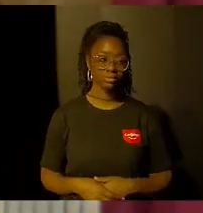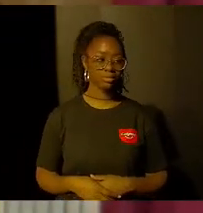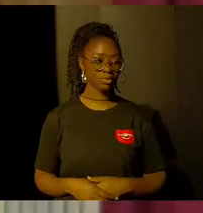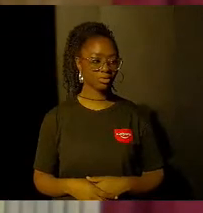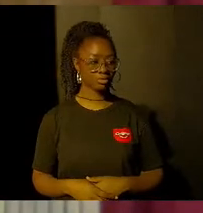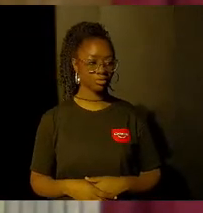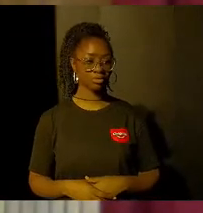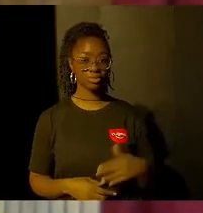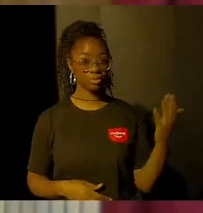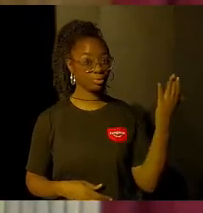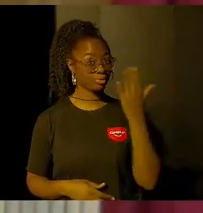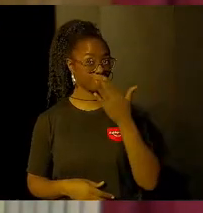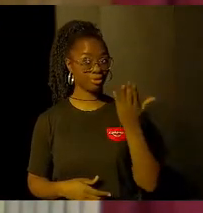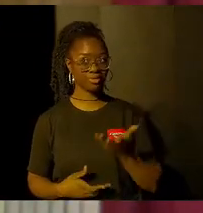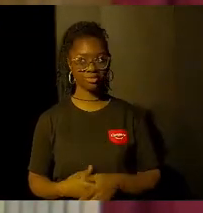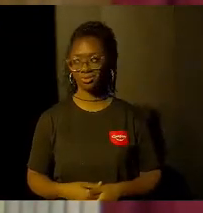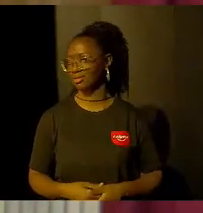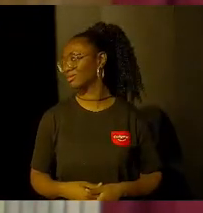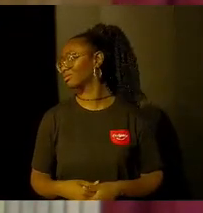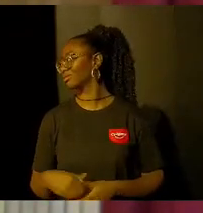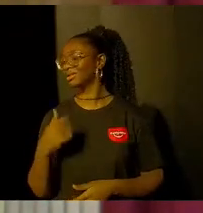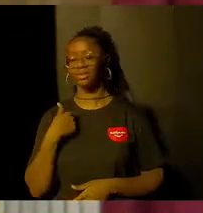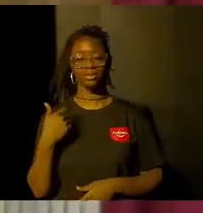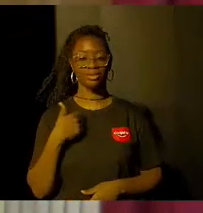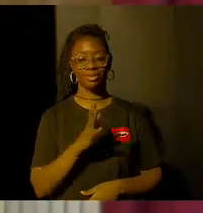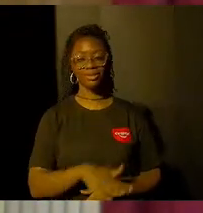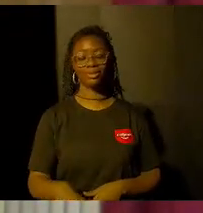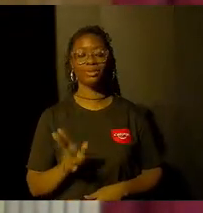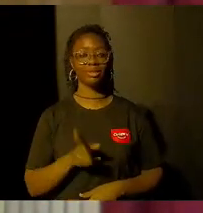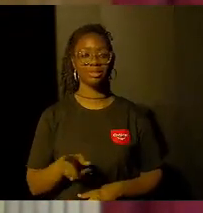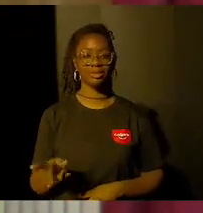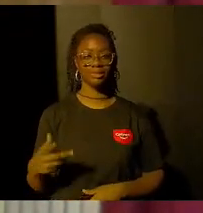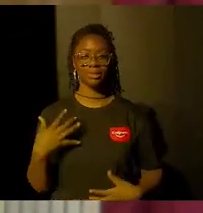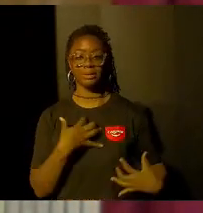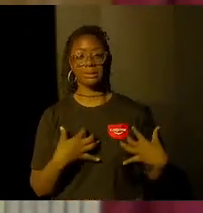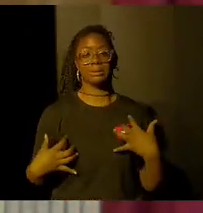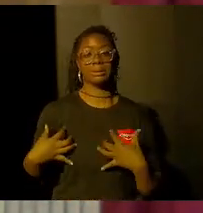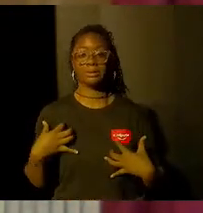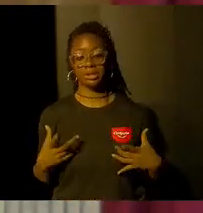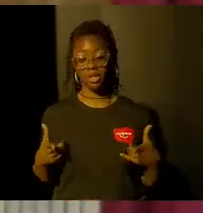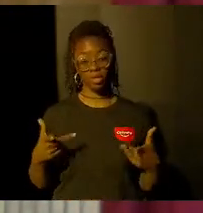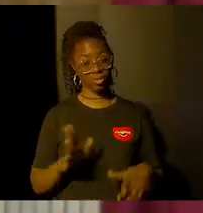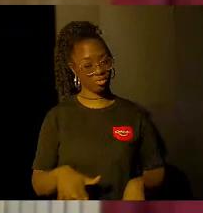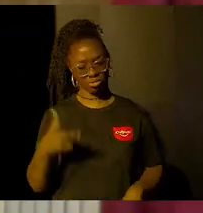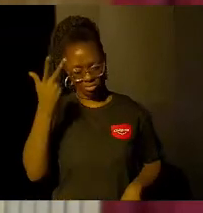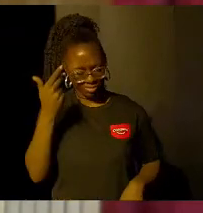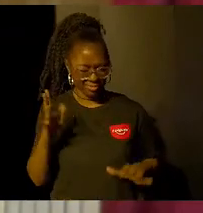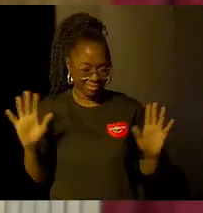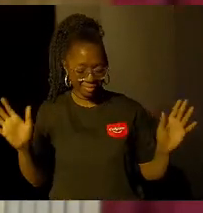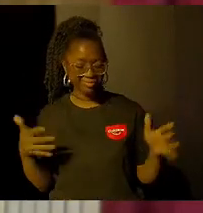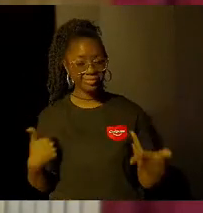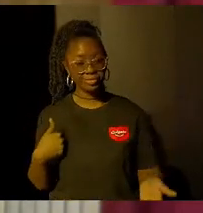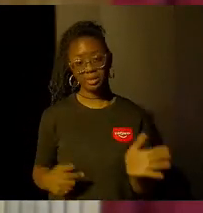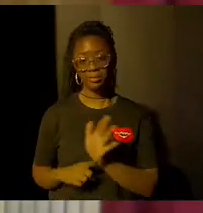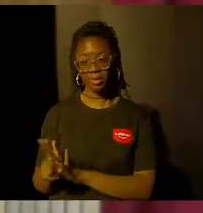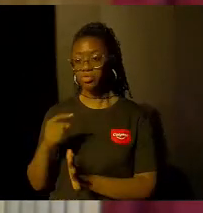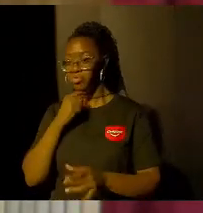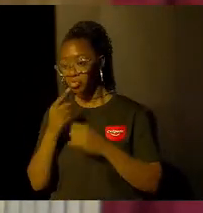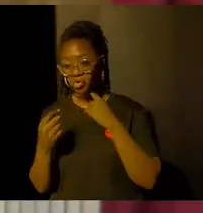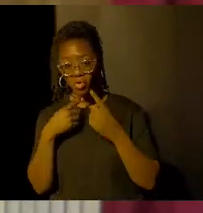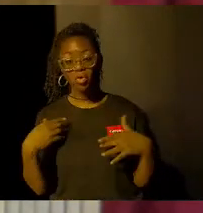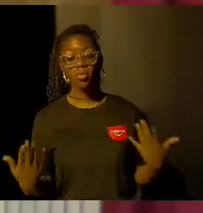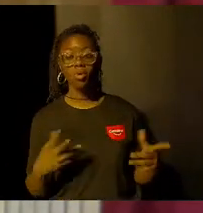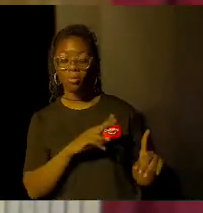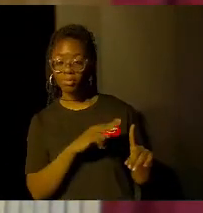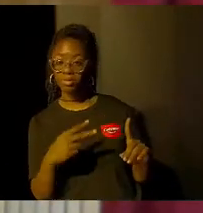sempre foi uma criança inquieta como são muitas vezes as crianças e eu sempre perguntava qual era a